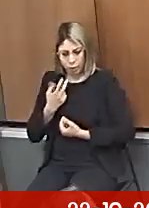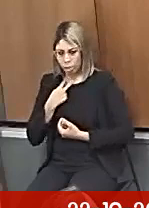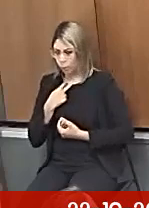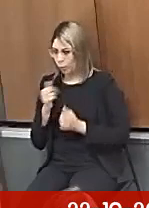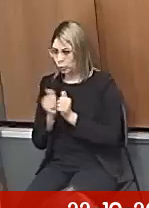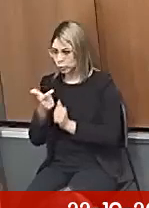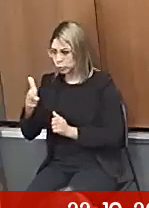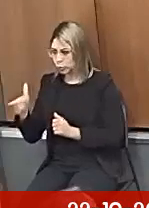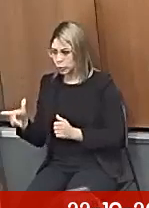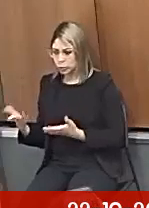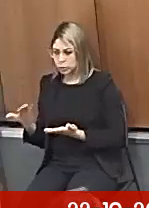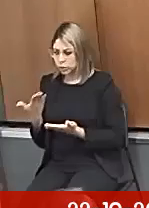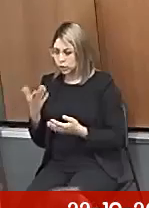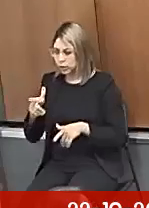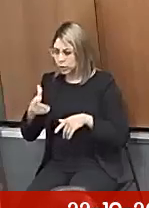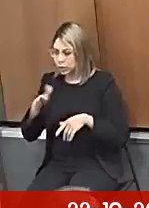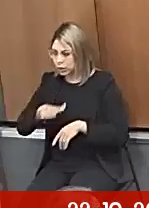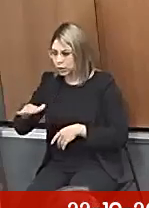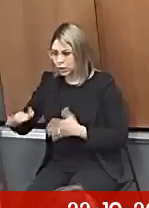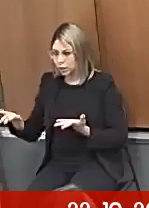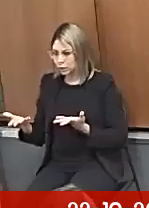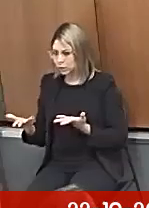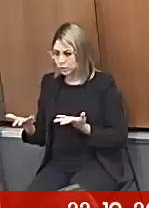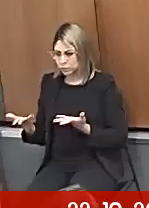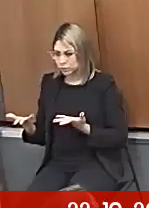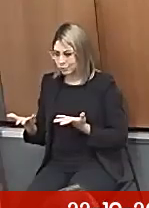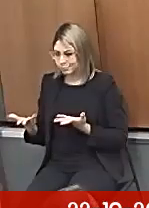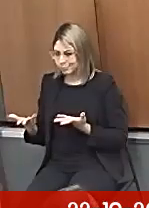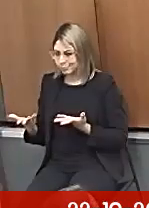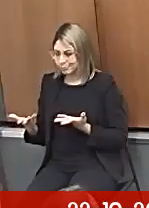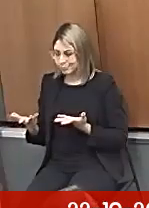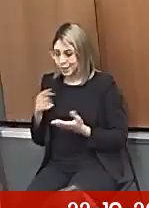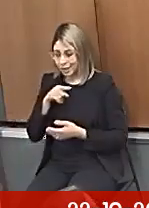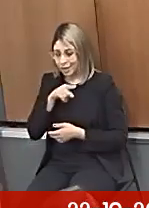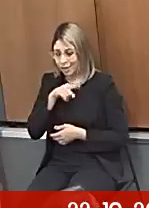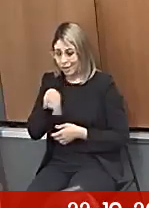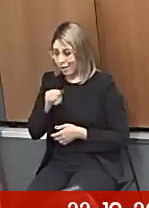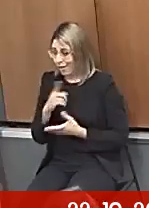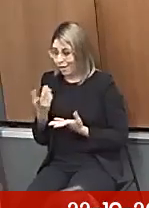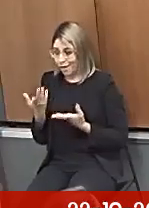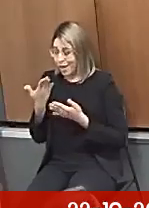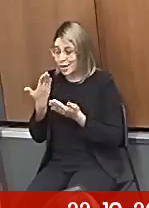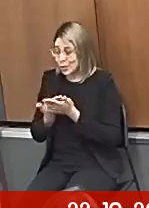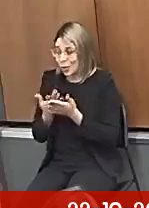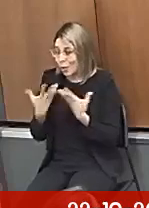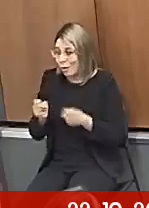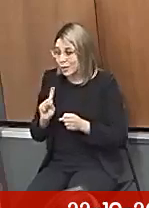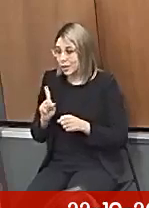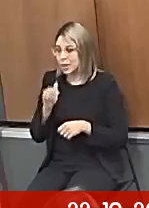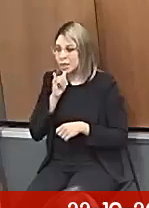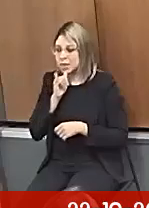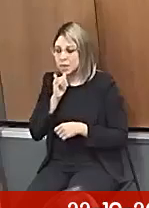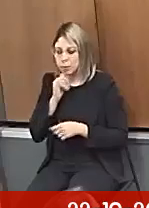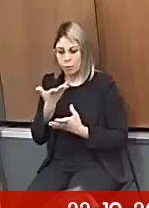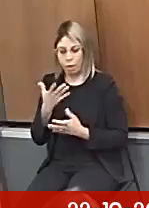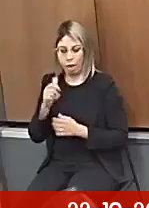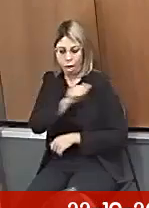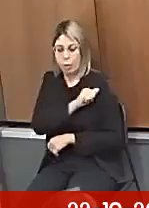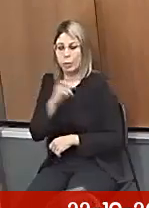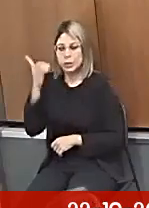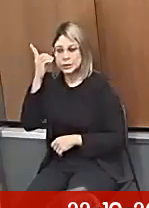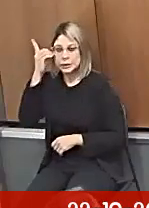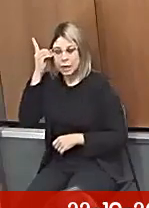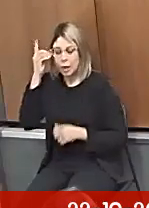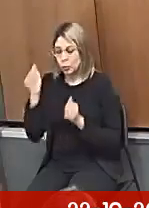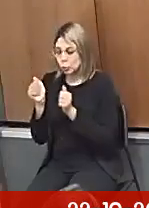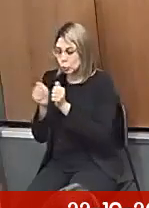muda drasticamente o ambiente de uma sala de aula. Que elas se furtem de colocar um menino com Down na sala